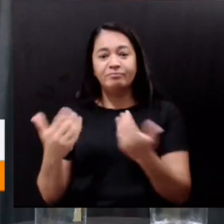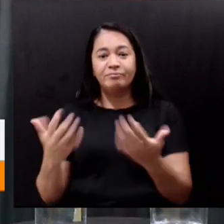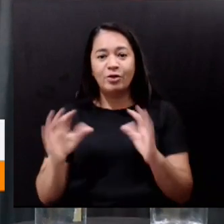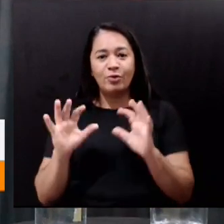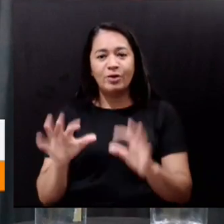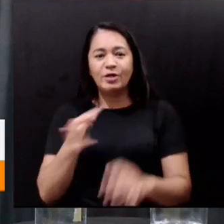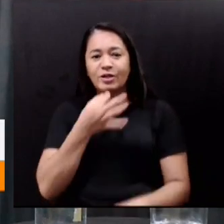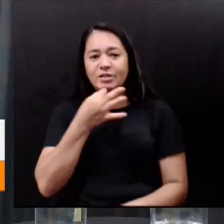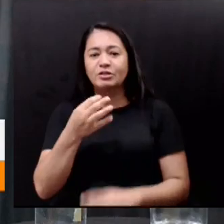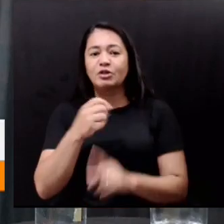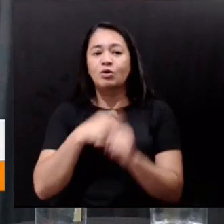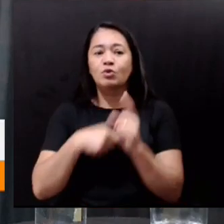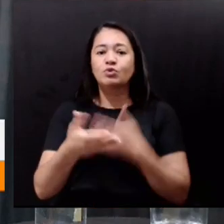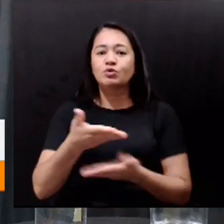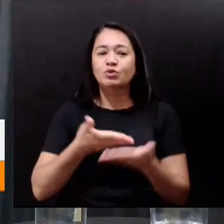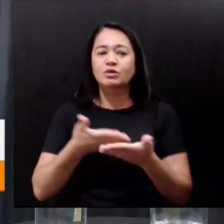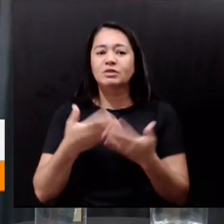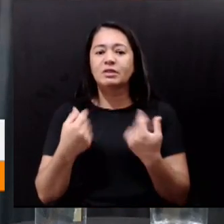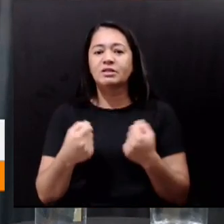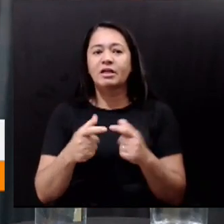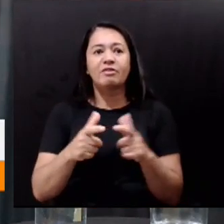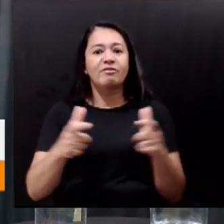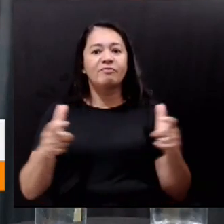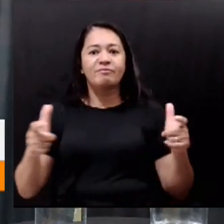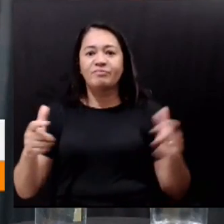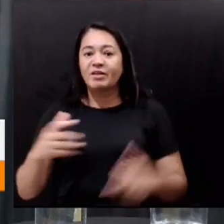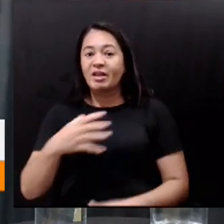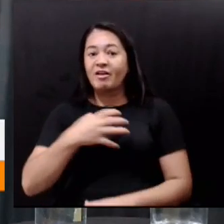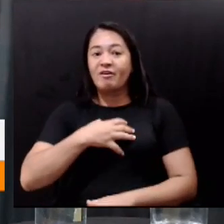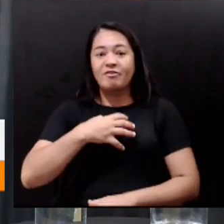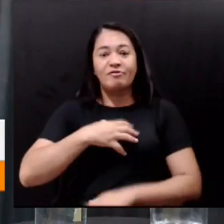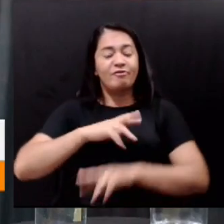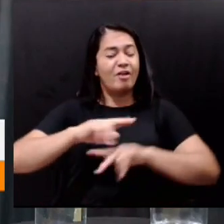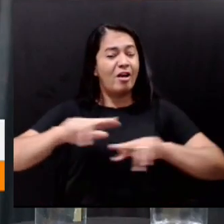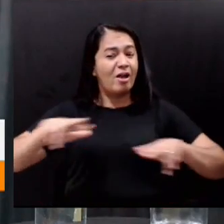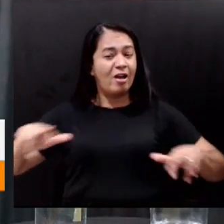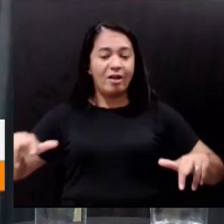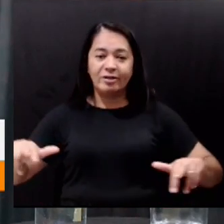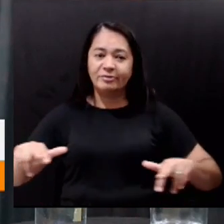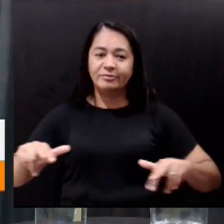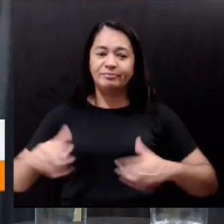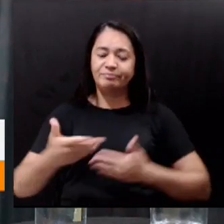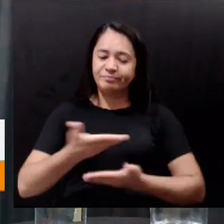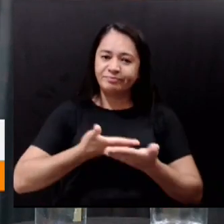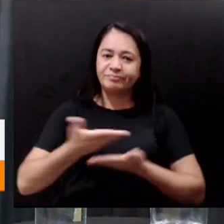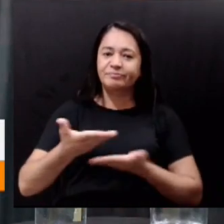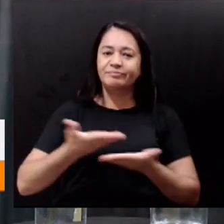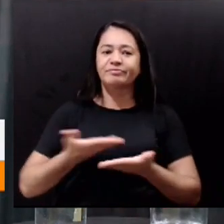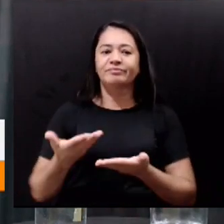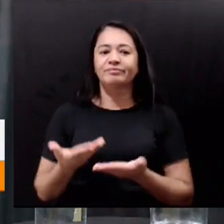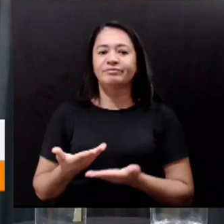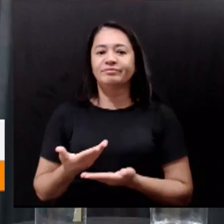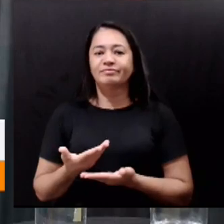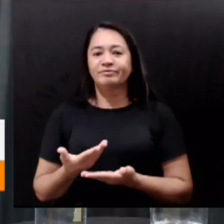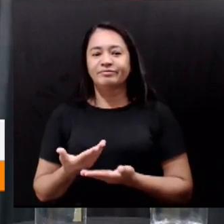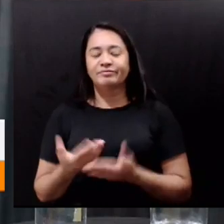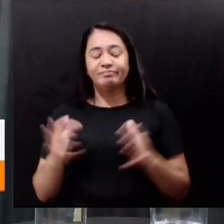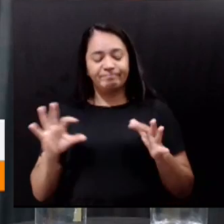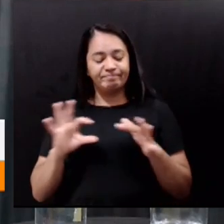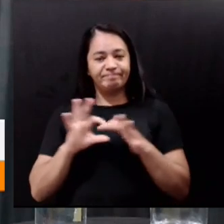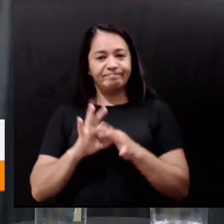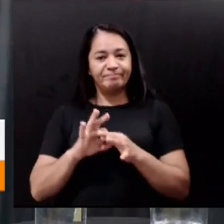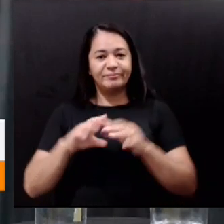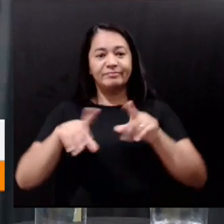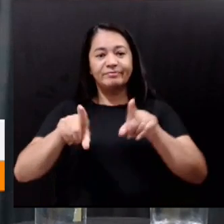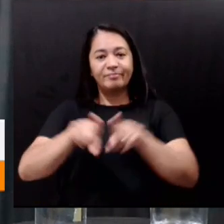socializar, ele tem dimensões, né? Então, tem a dimensão da interação, né? Aquela coisa mais de vínculo. E tem, no caso dos